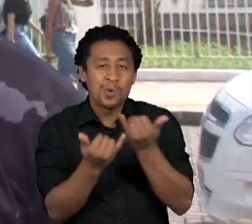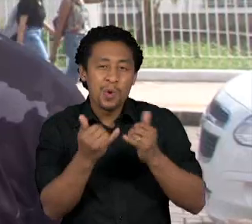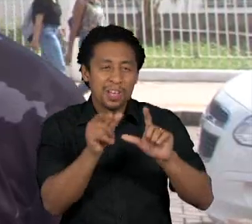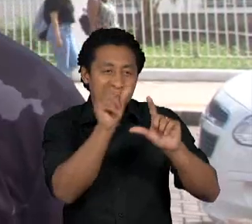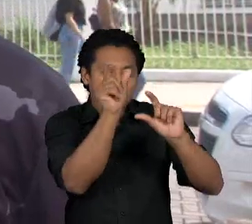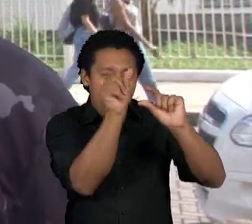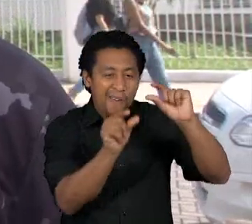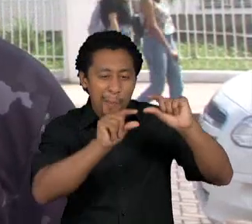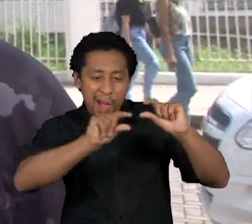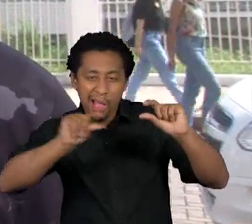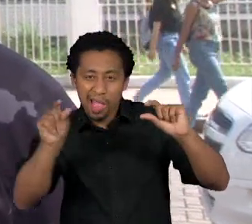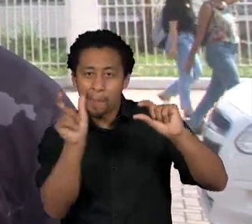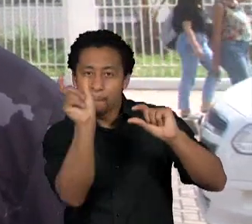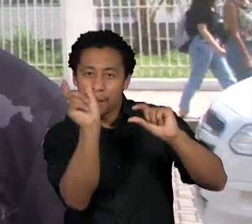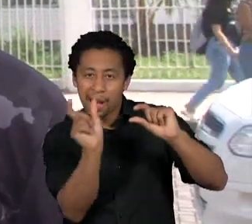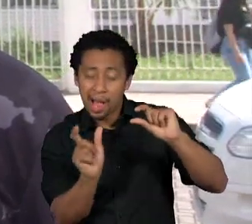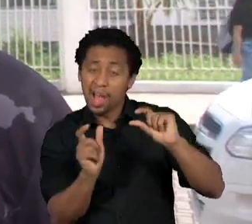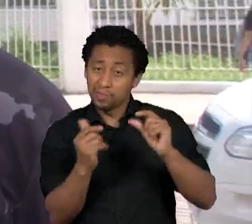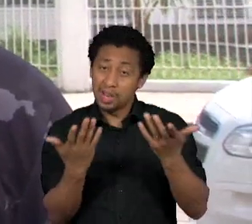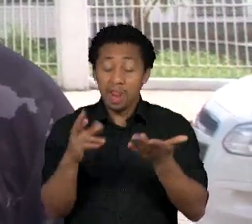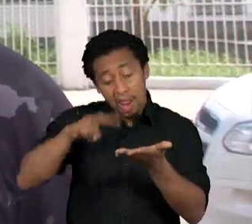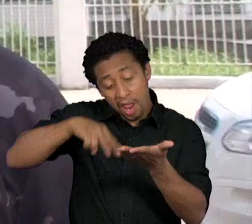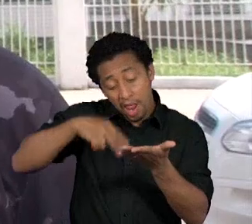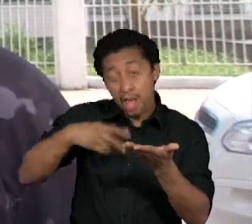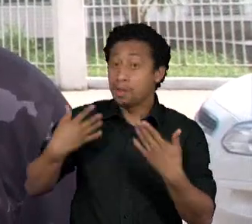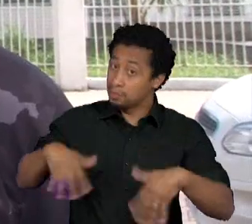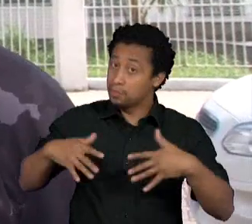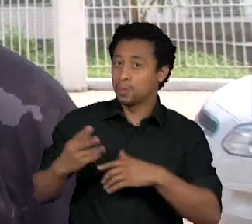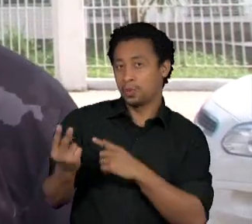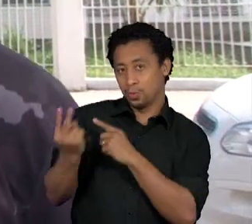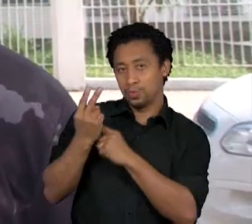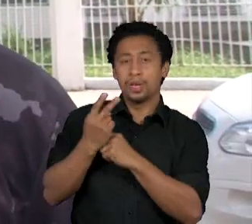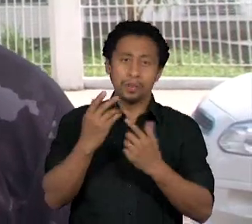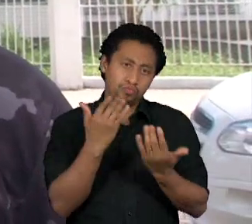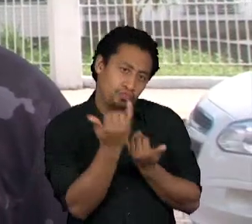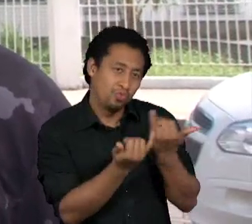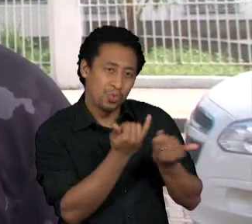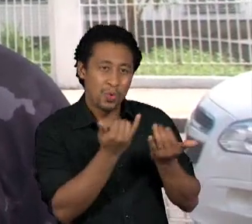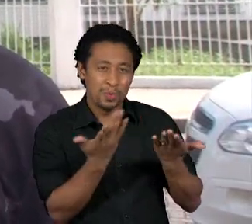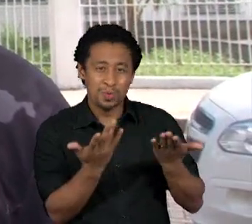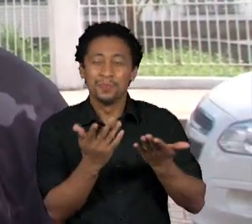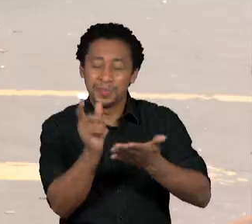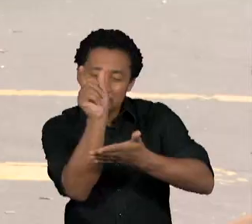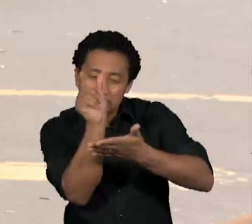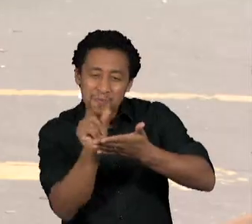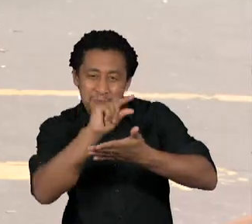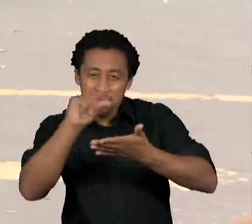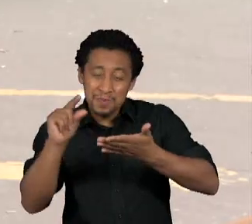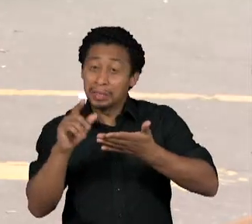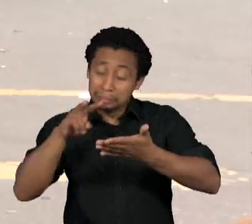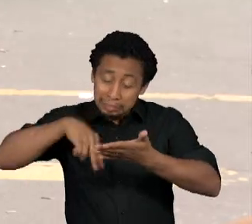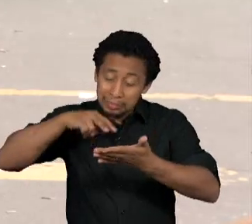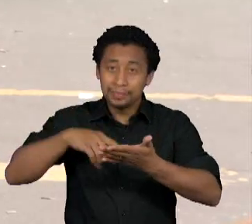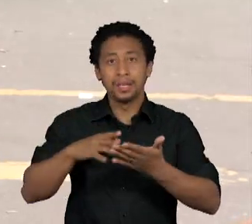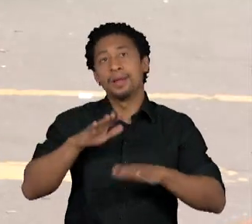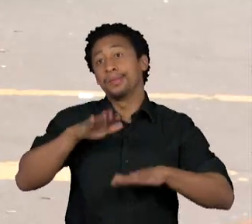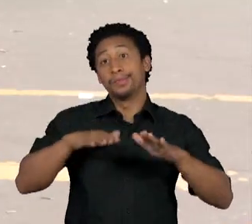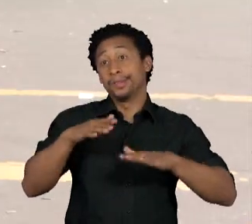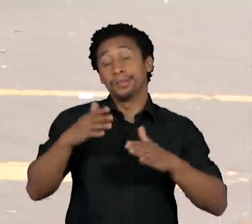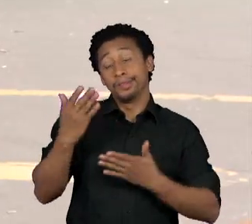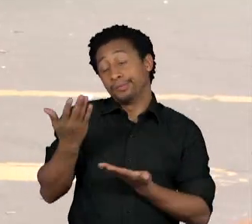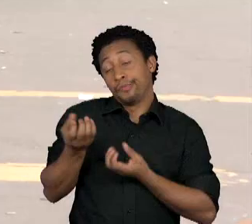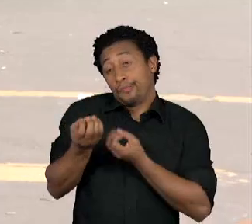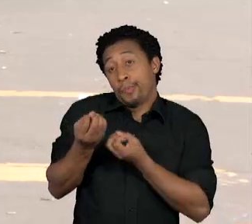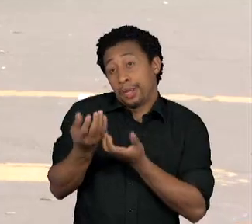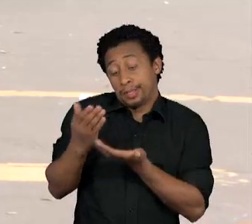muito. Aqueles jogos de caça-palavras, cruzilhada, tá entendendo? Sempre tá exercitando a mente. Tudo fica no celular, né?